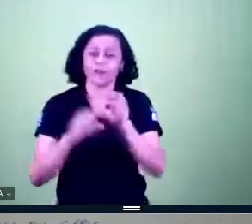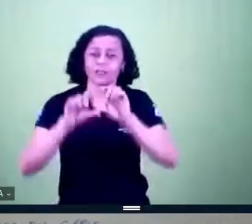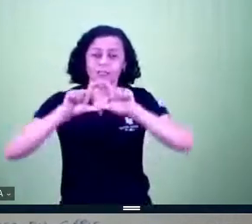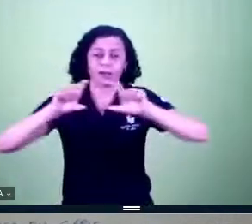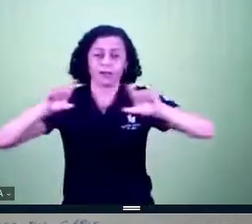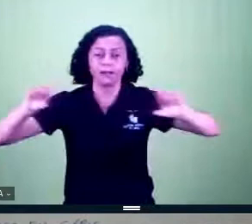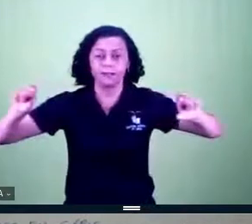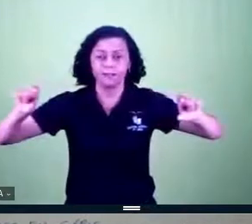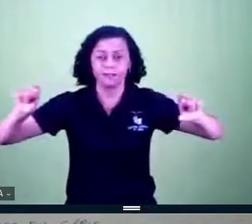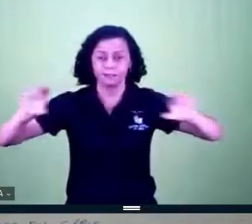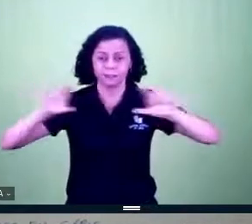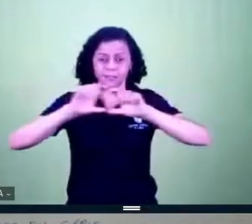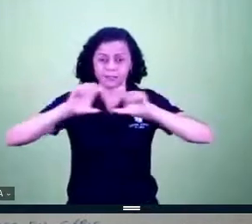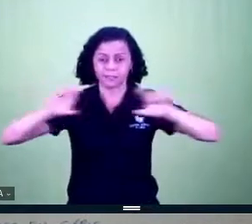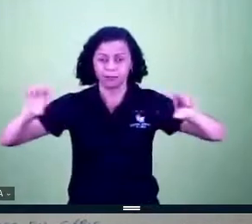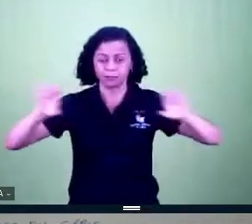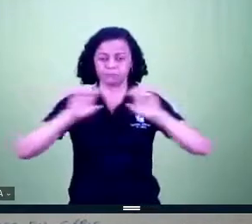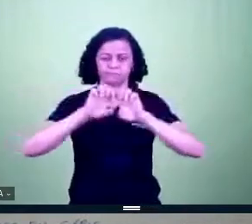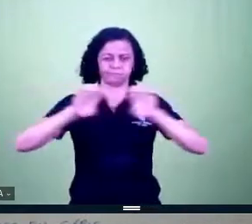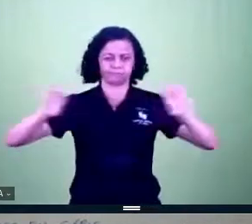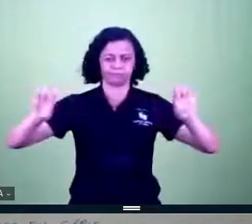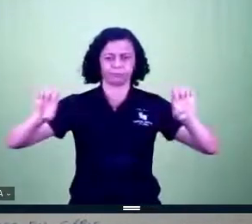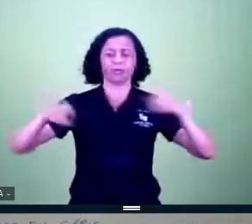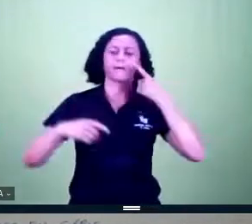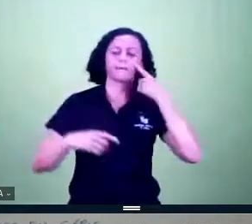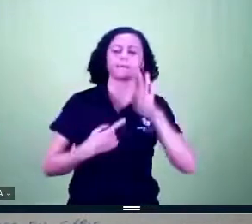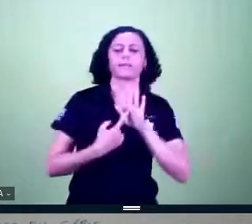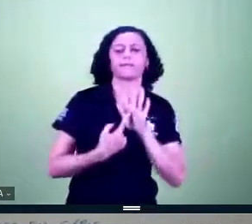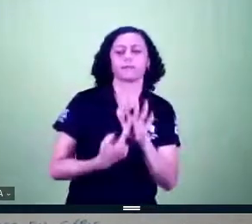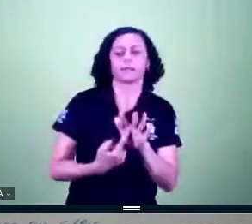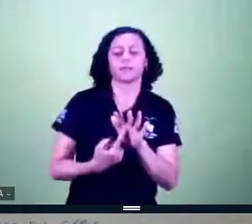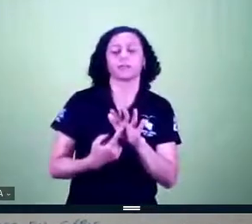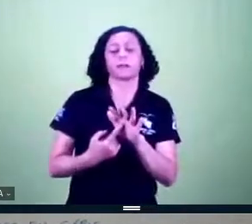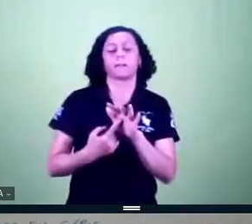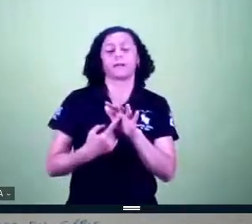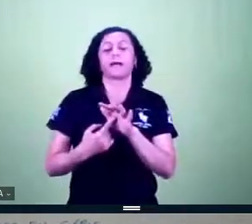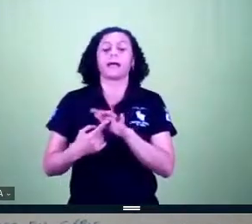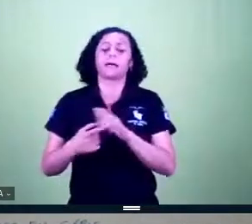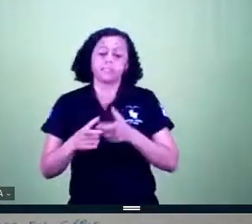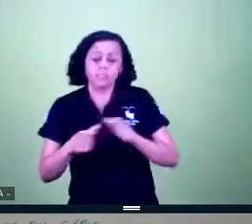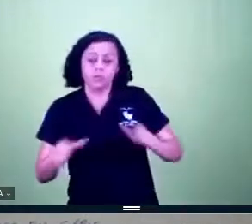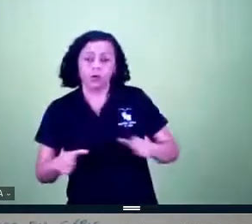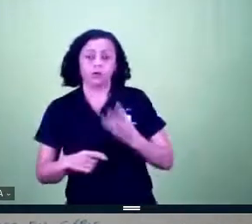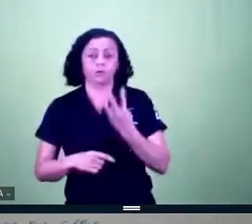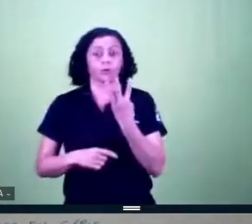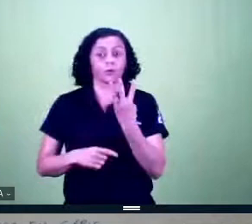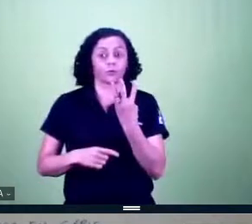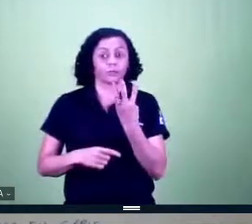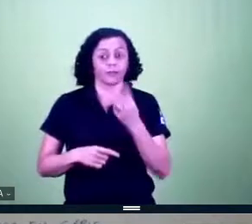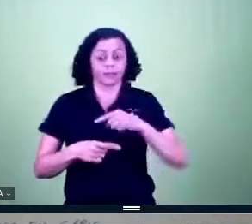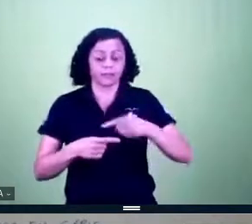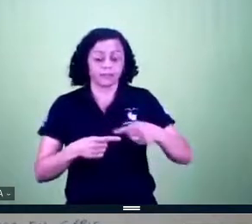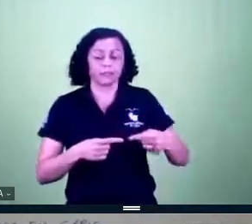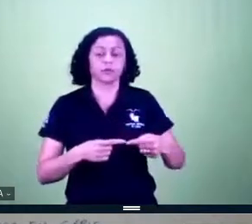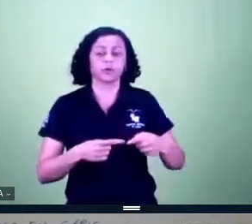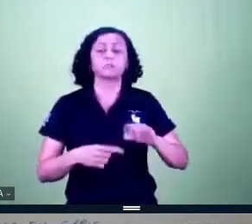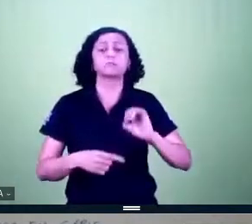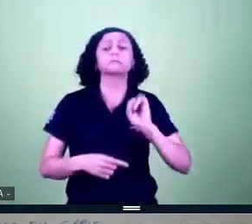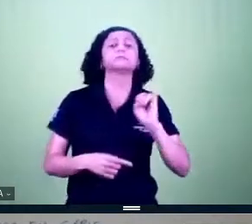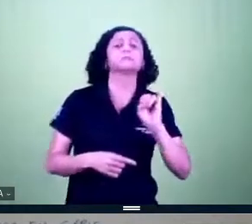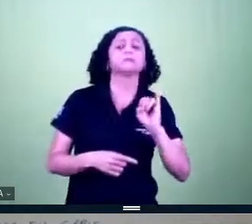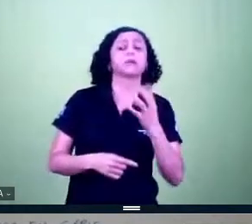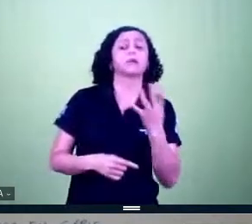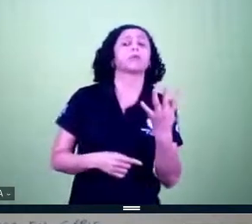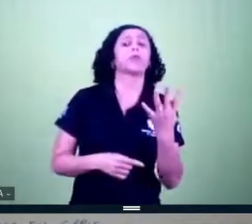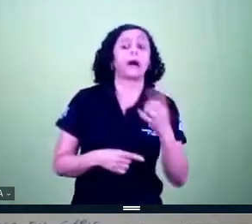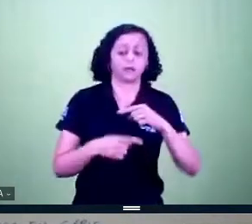eu tenho nesse caso para esse circuito com 3 resistores. Professor, e se eu tivesse 4 resistores, mais um aqui, eu ia